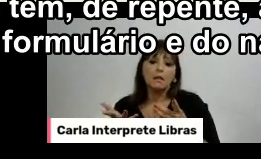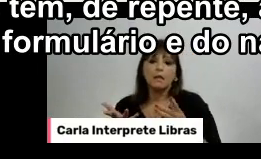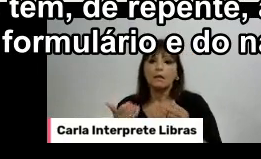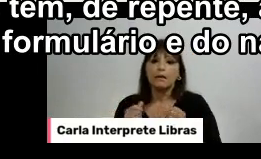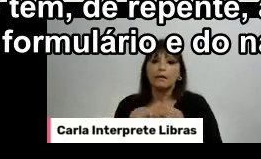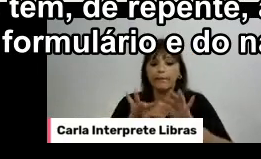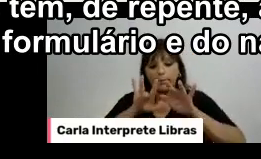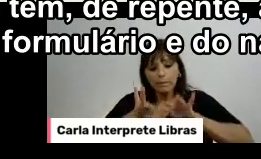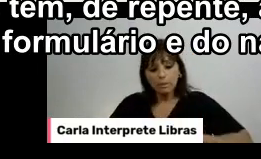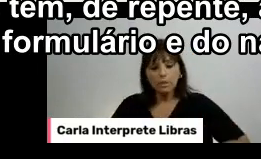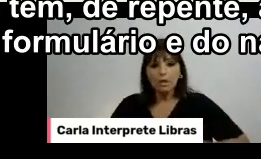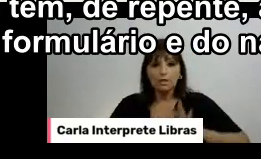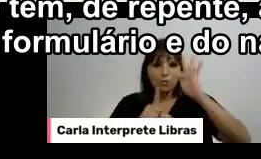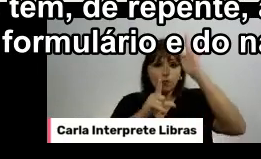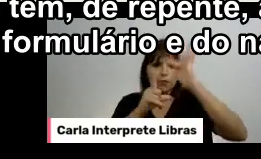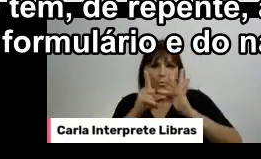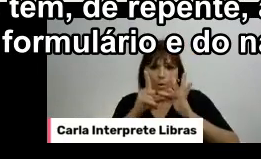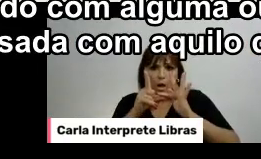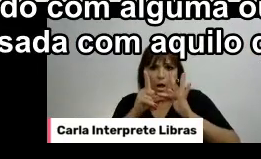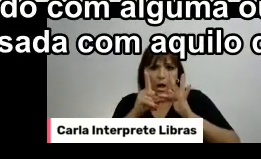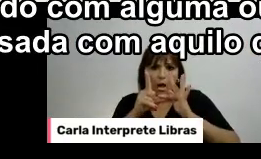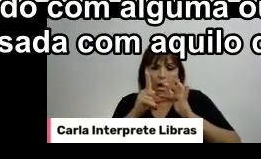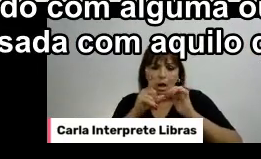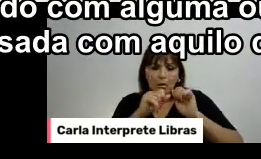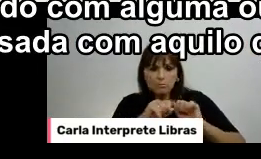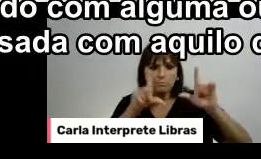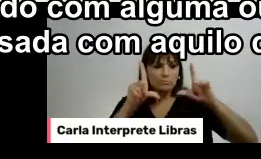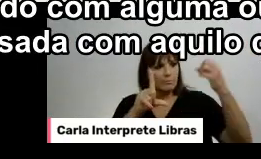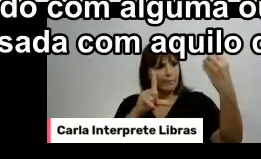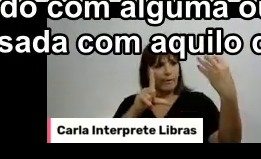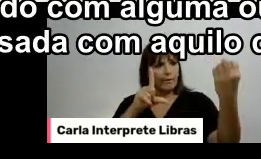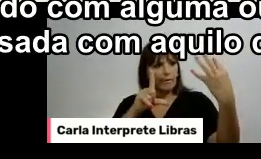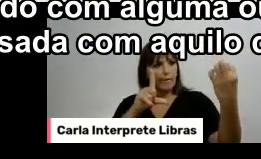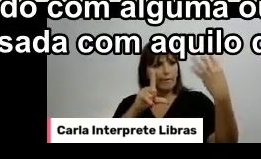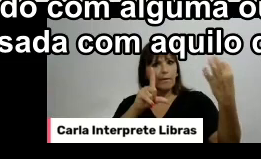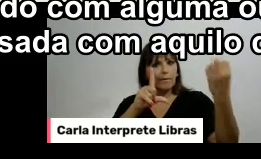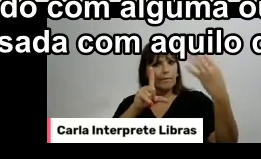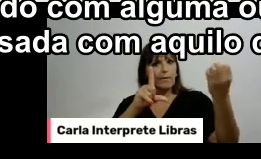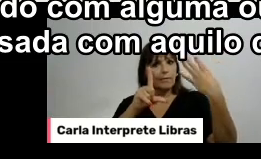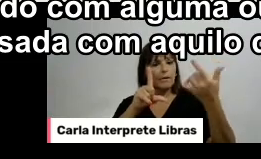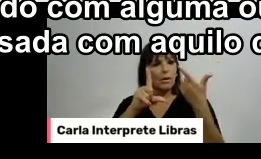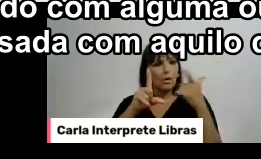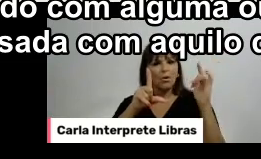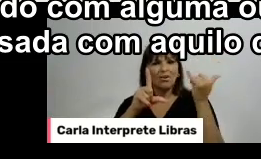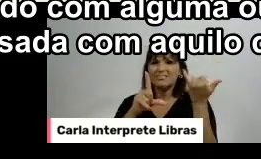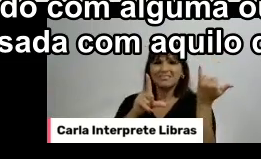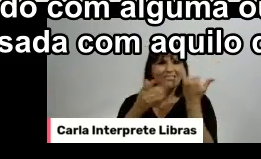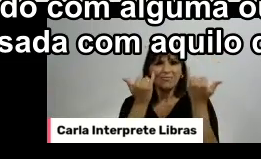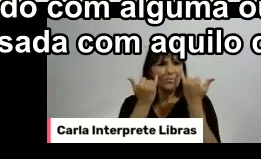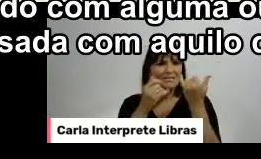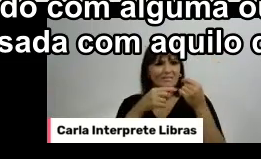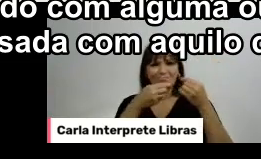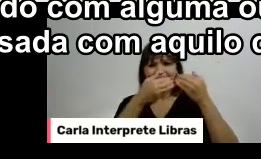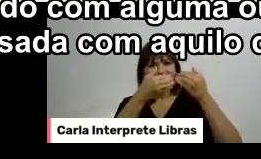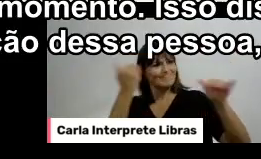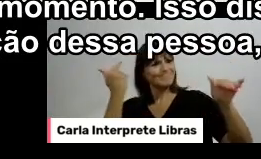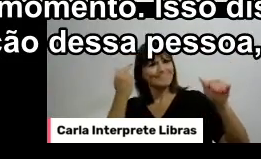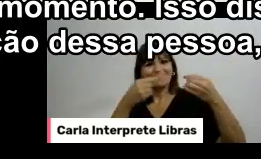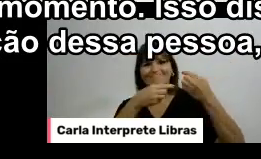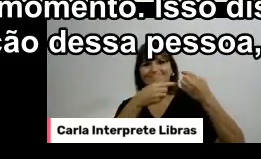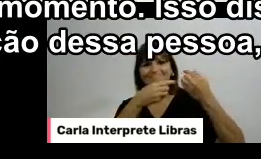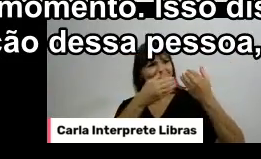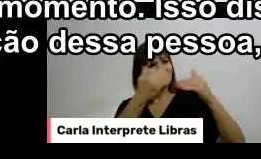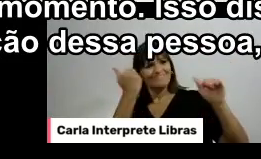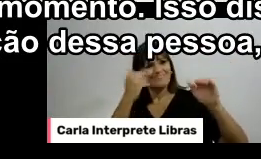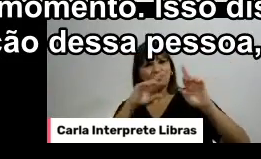um formulário e do nada aparece um pop-up ali, brilhando ali com alguma outra informação totalmente descasada com aquilo que a pessoa está fazendo no